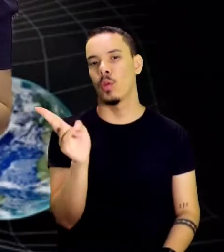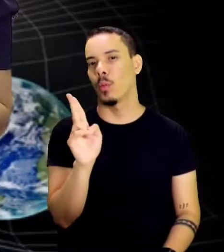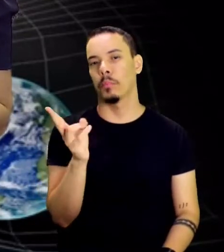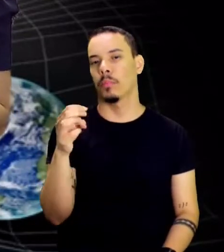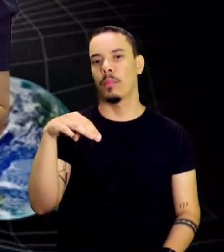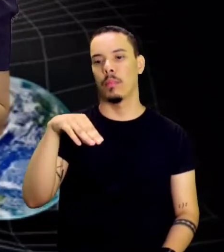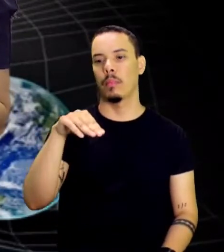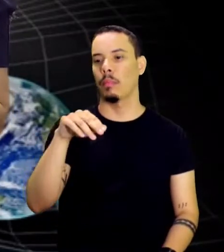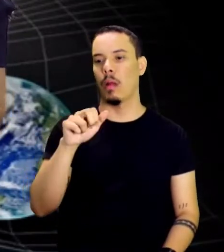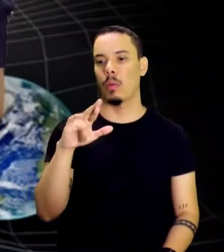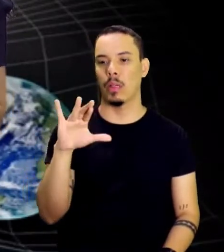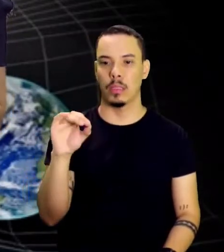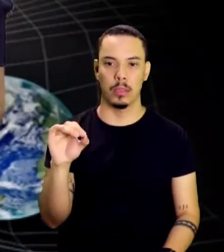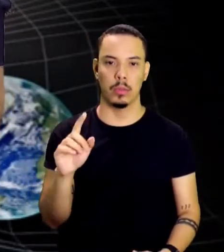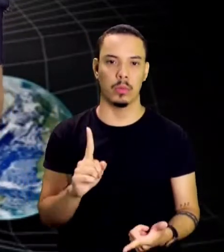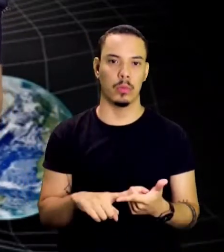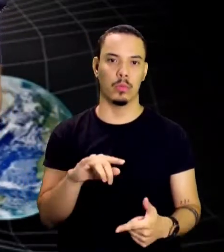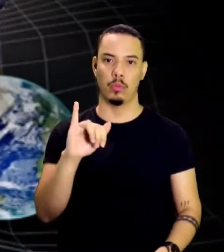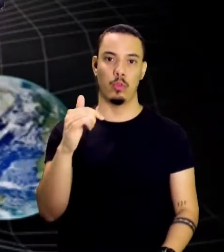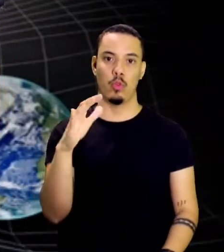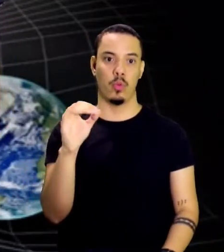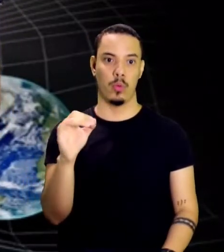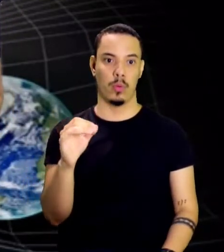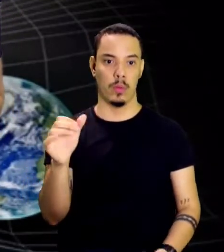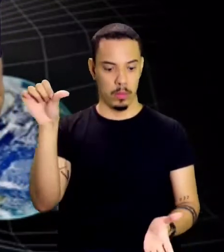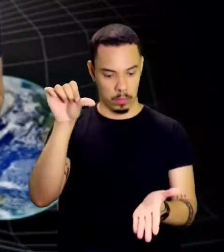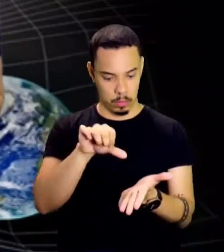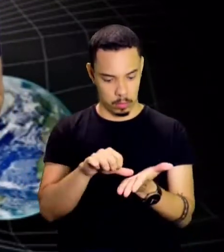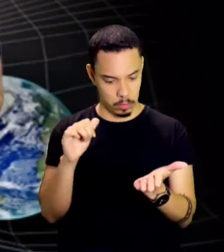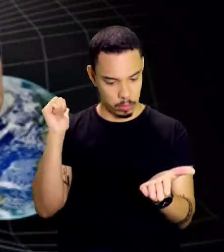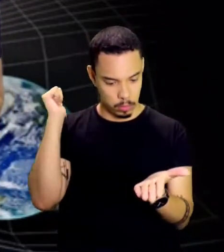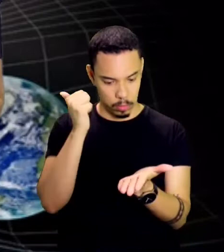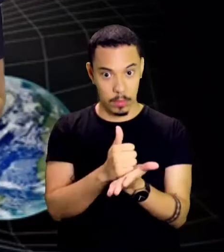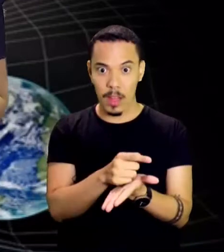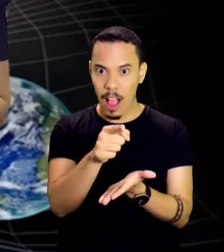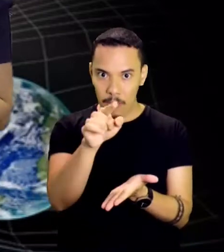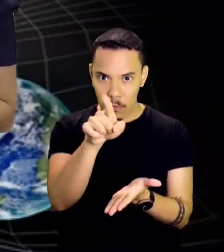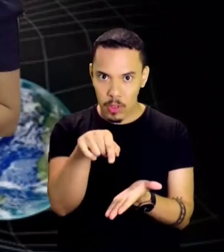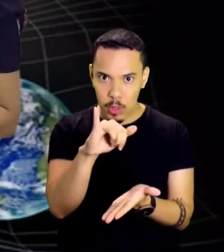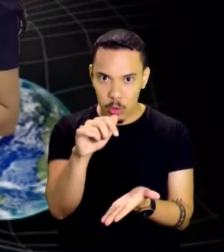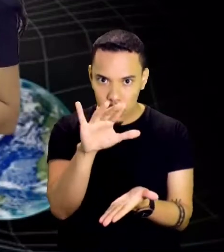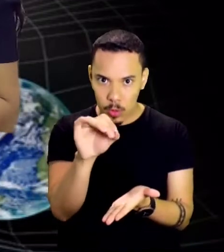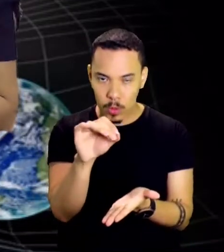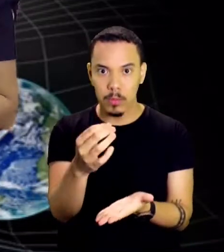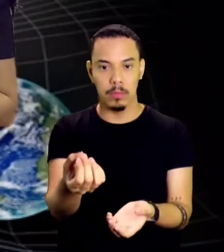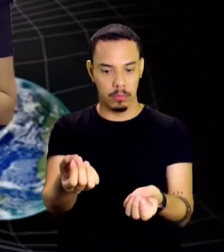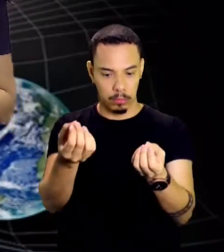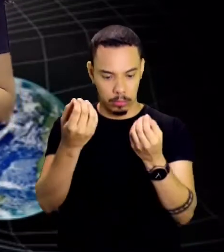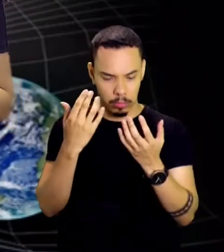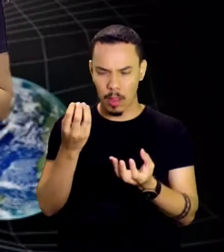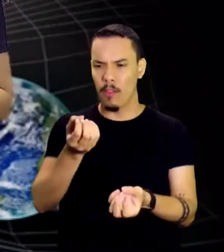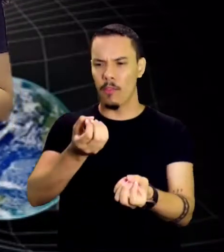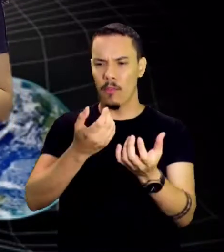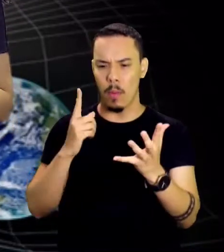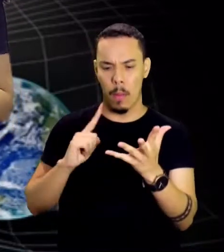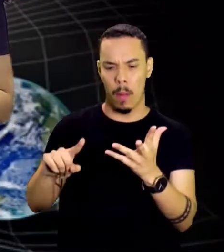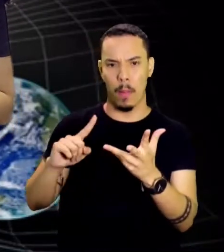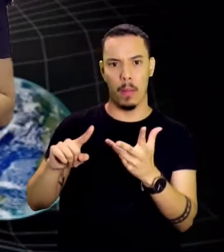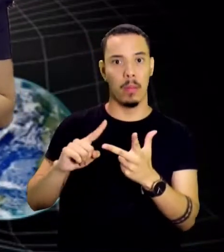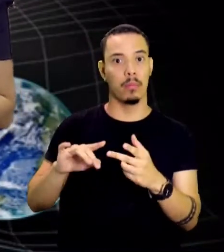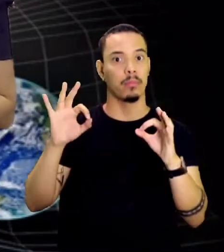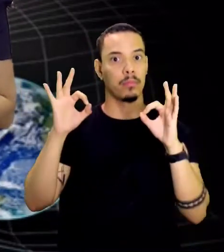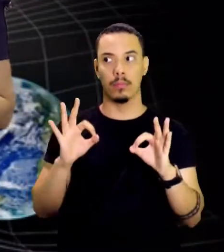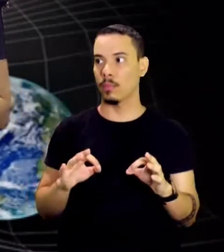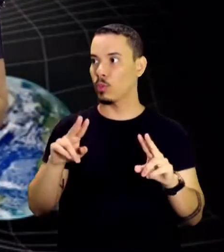Maurício Sérgio João né olha aqui então você é o João se você deu as informações correta sem